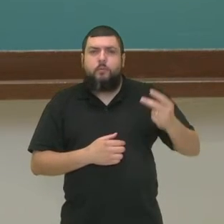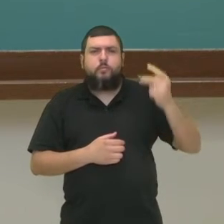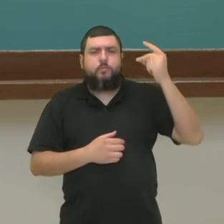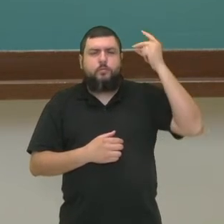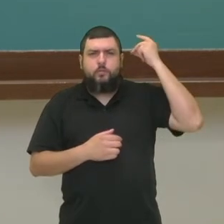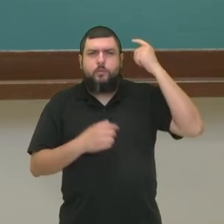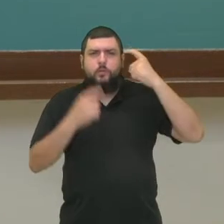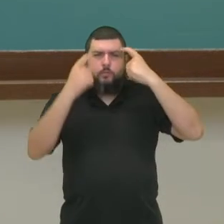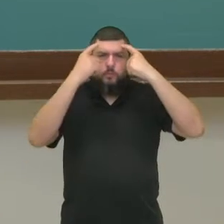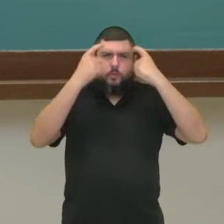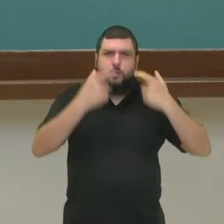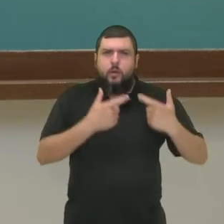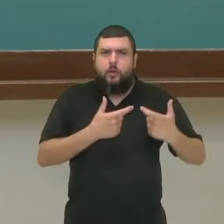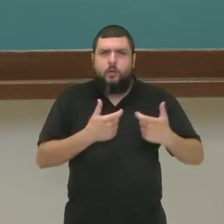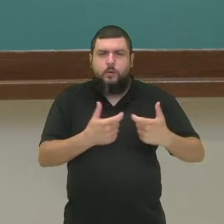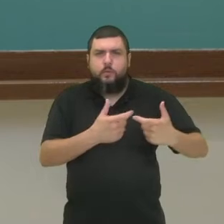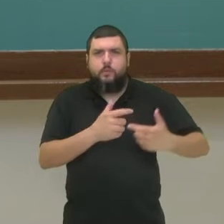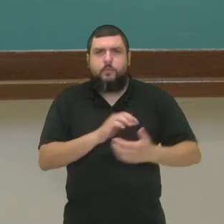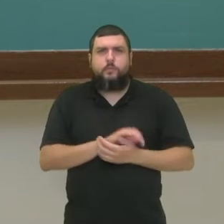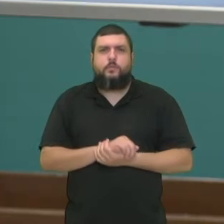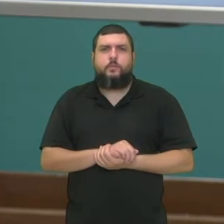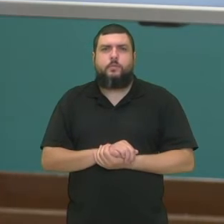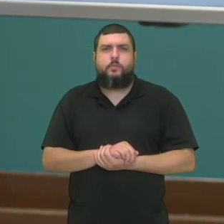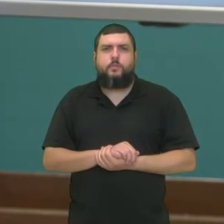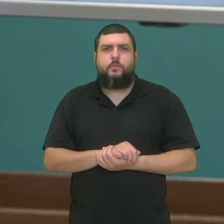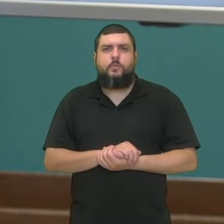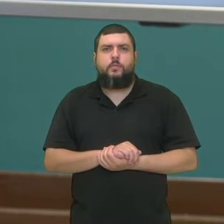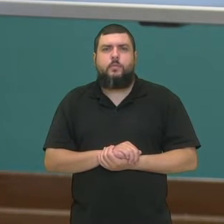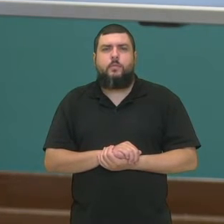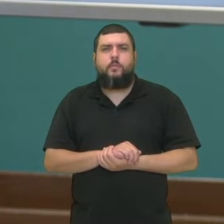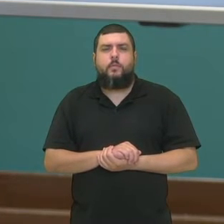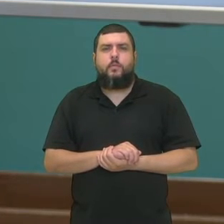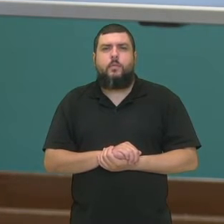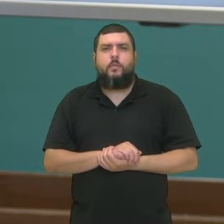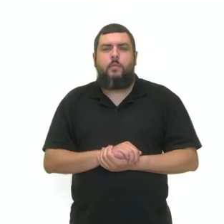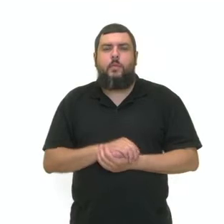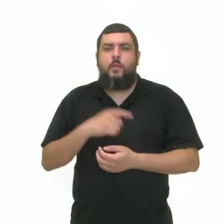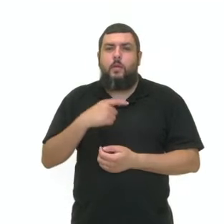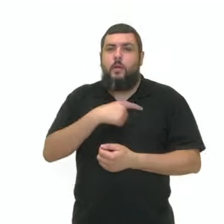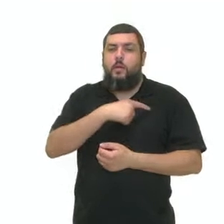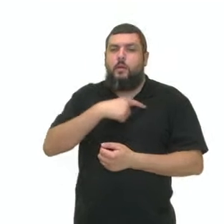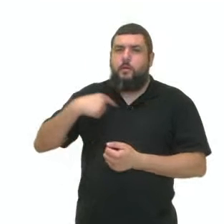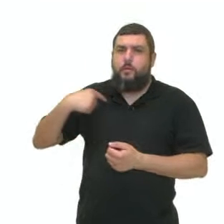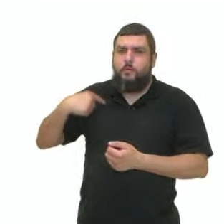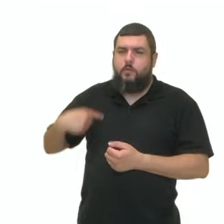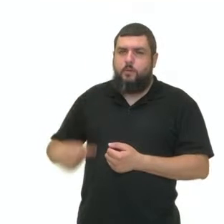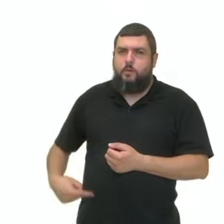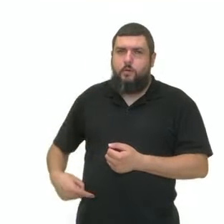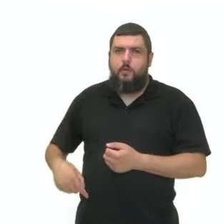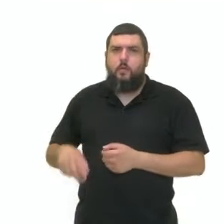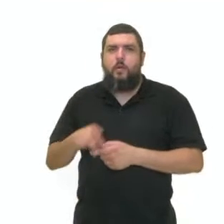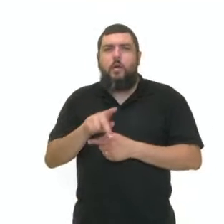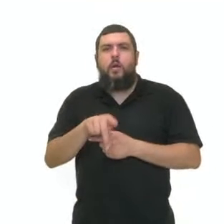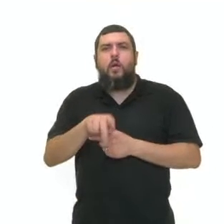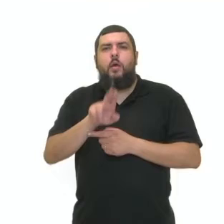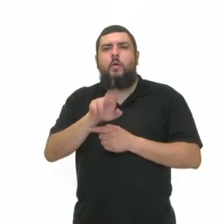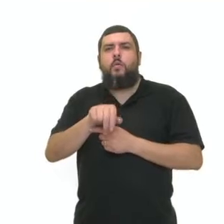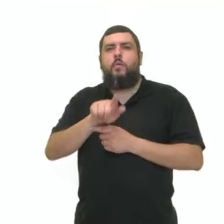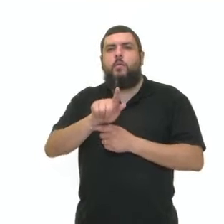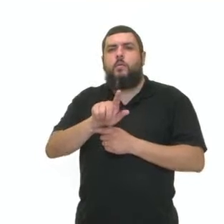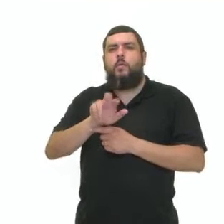de guerras. Já na China, tinha o Kung Fu Shaolin, era uma modalidade que